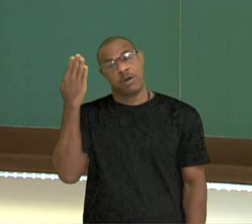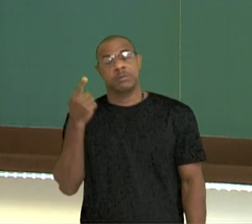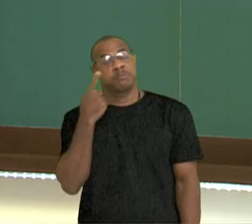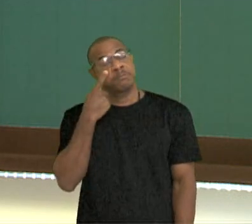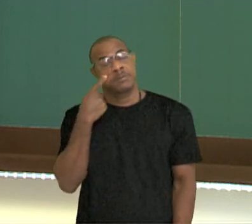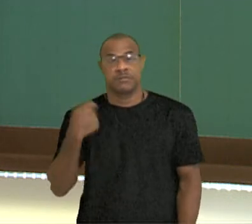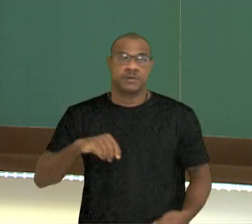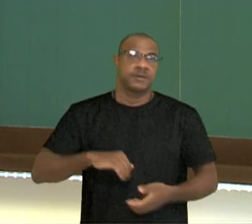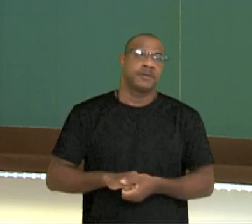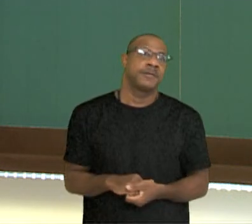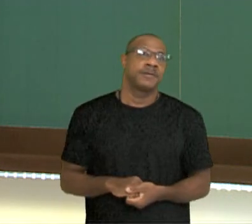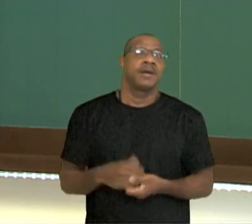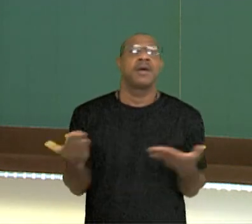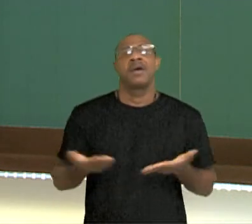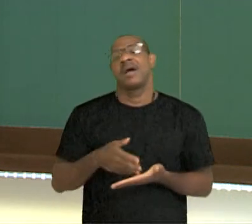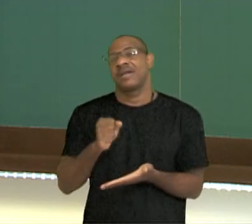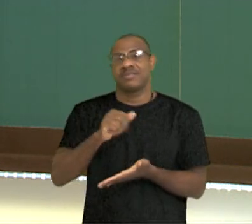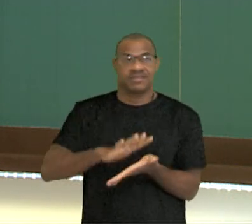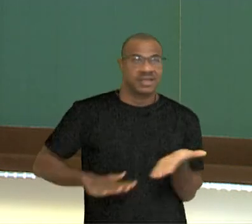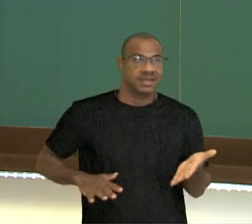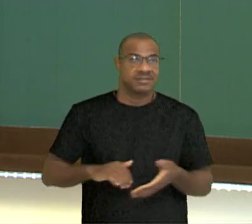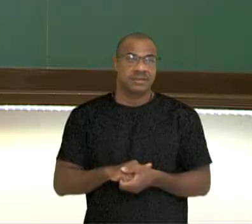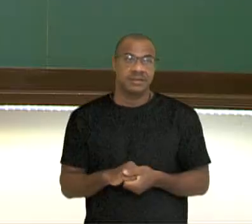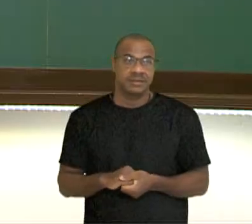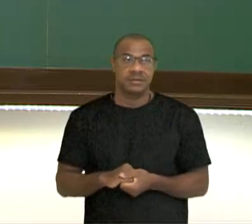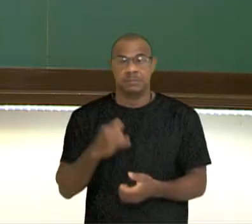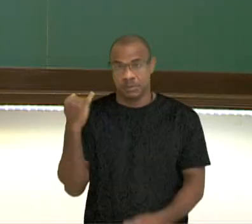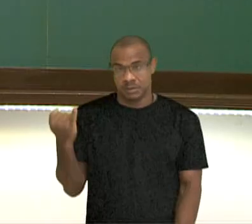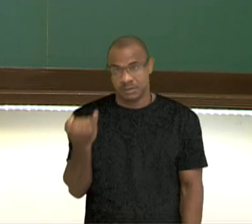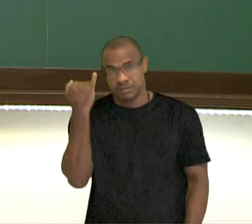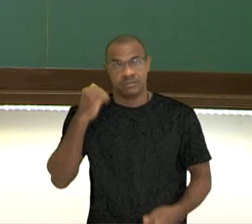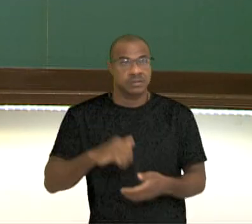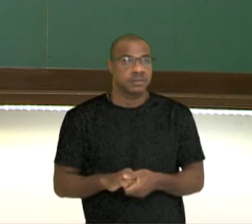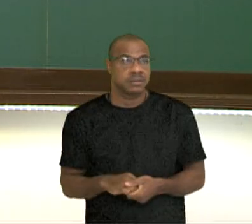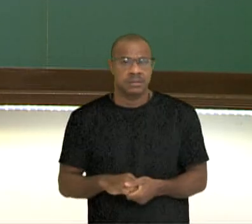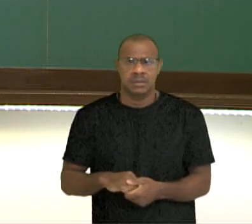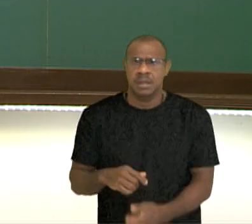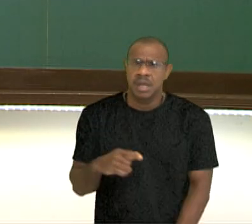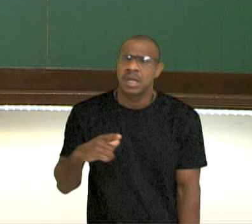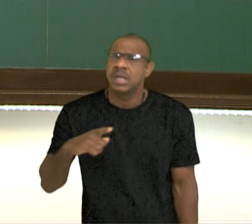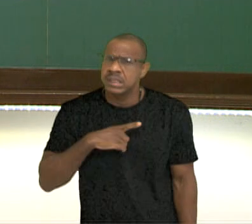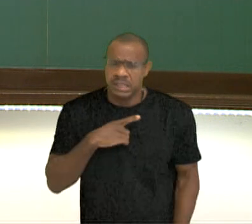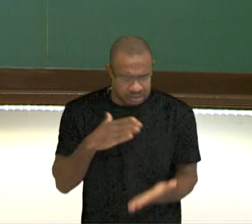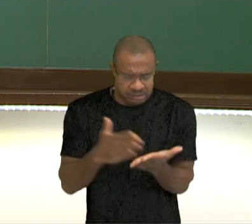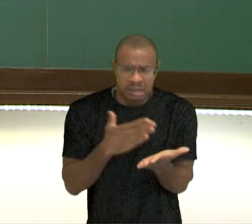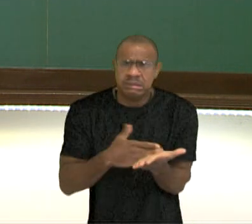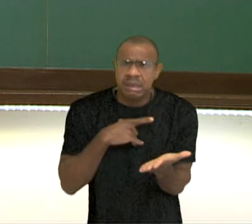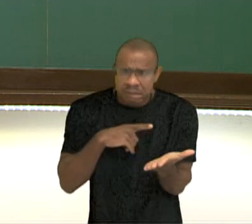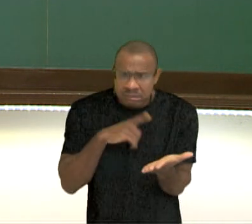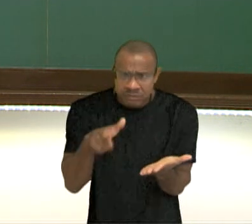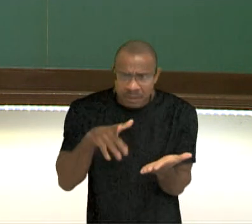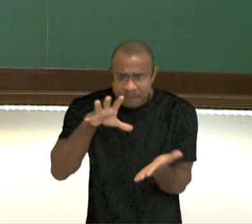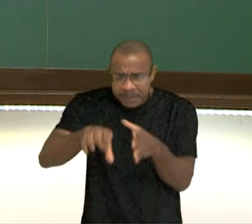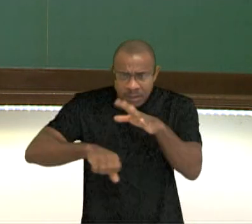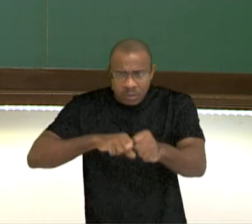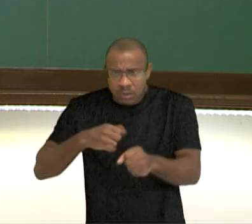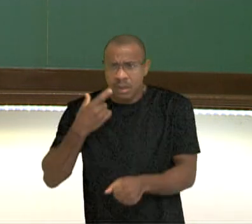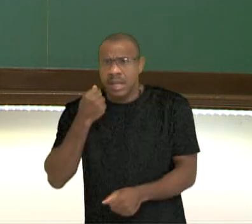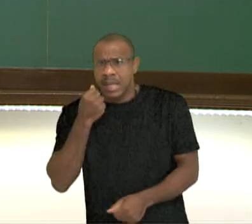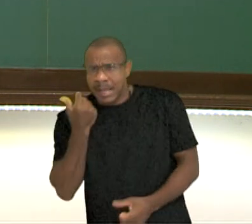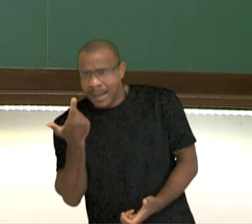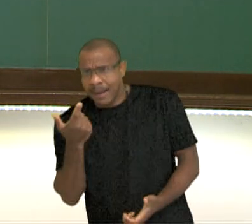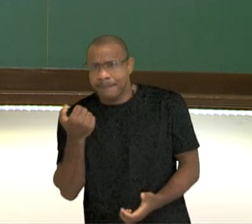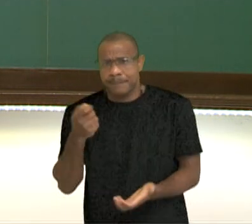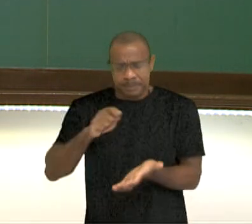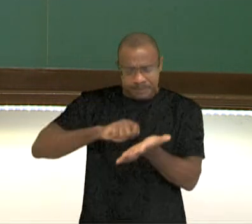Atividade 1, claro, bem importante. Está com o caderno para anotações? Tem o seu